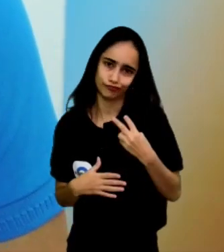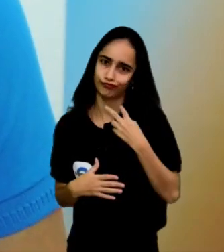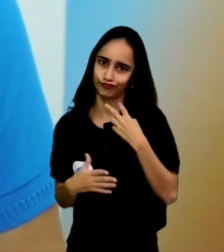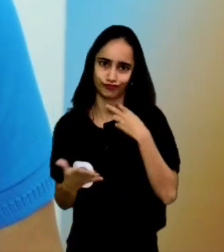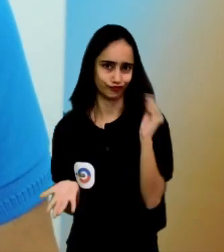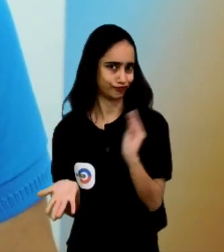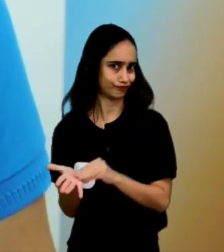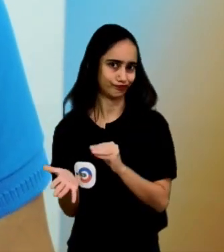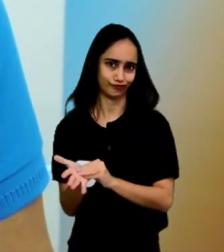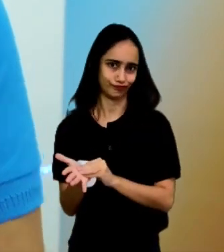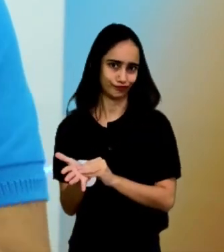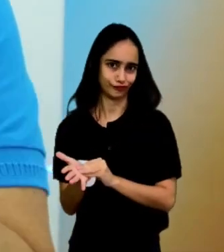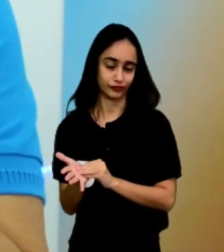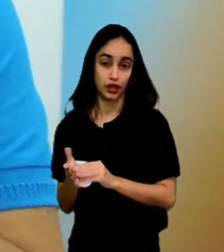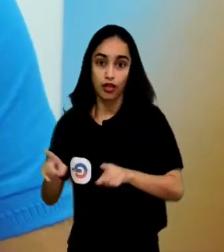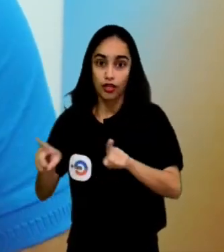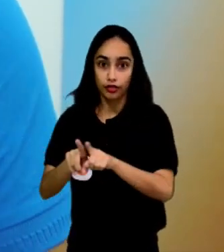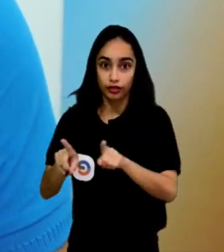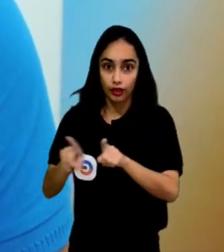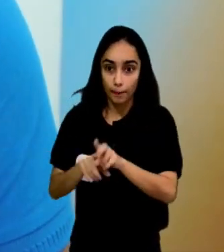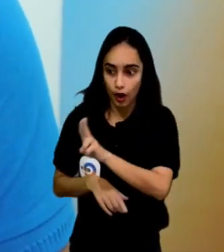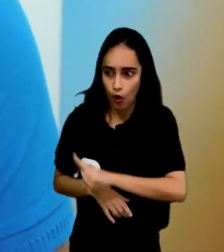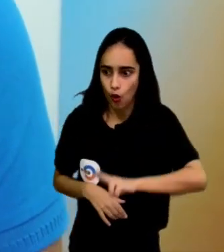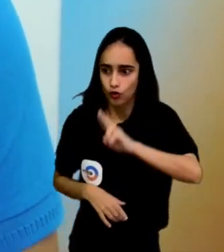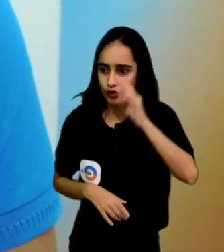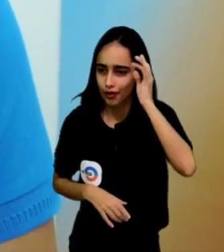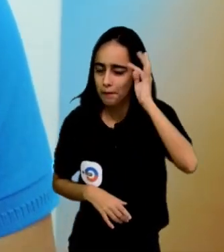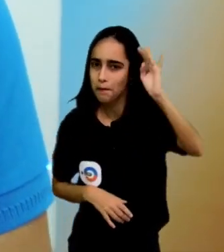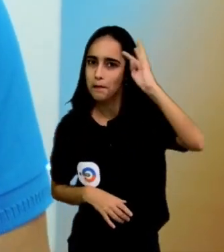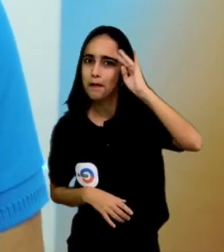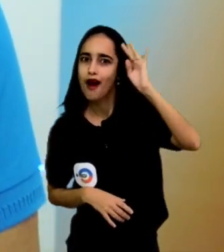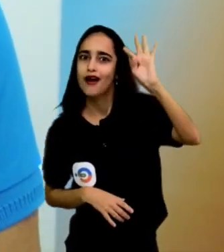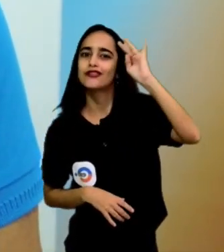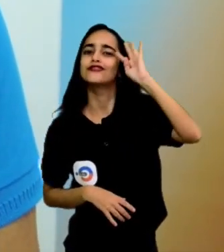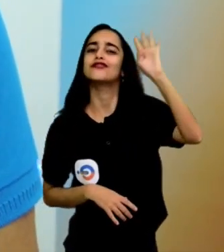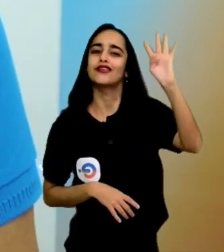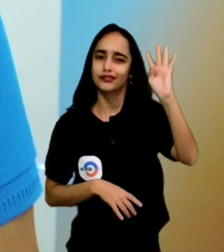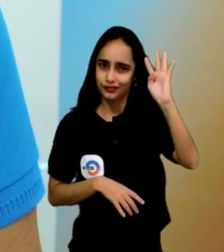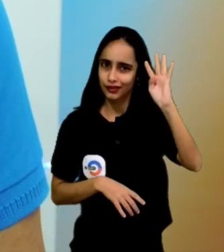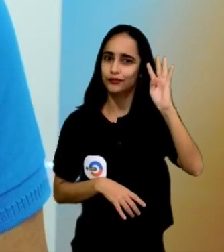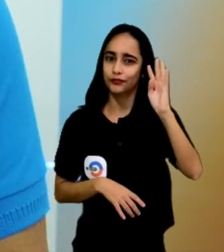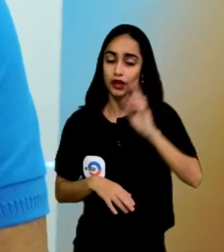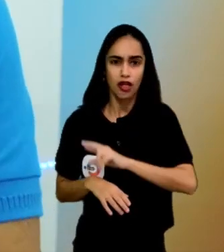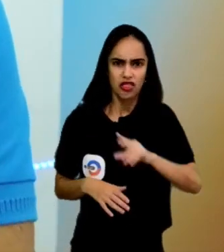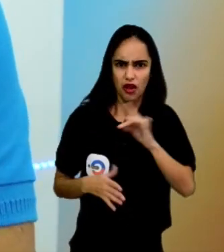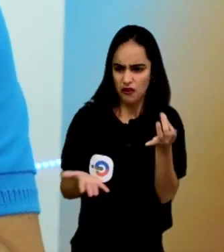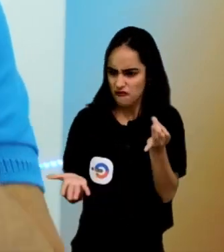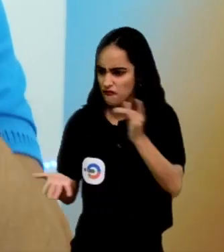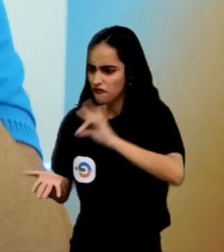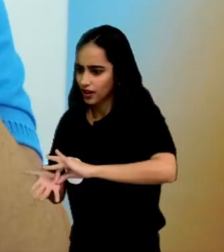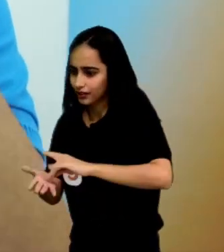Ser alegórica, ou seja, não se compromete com o real e é